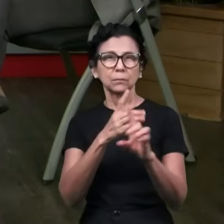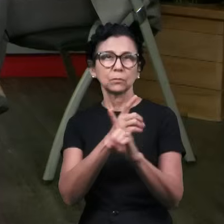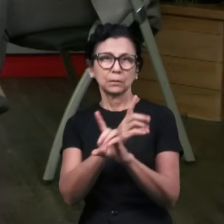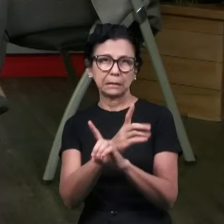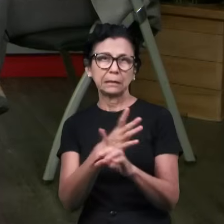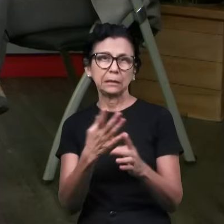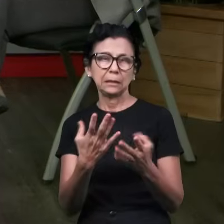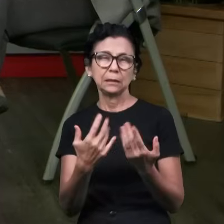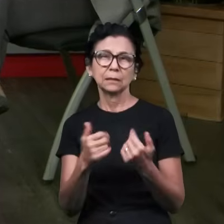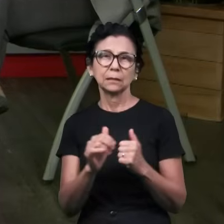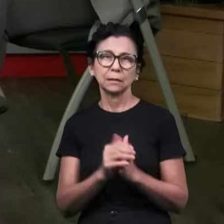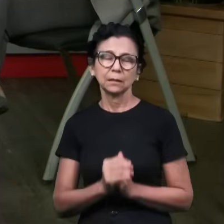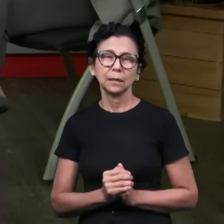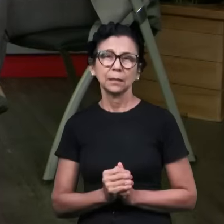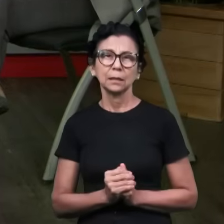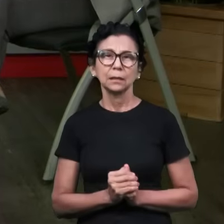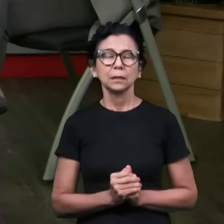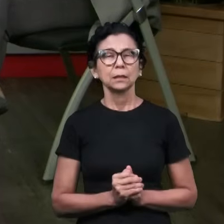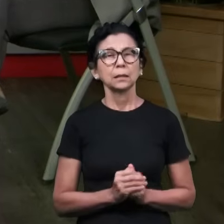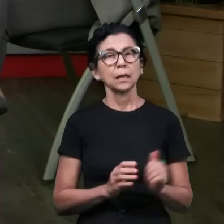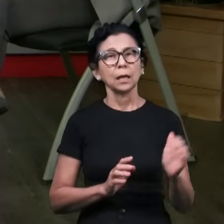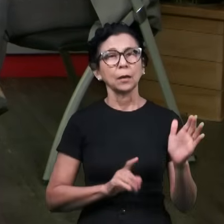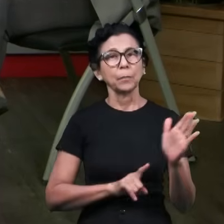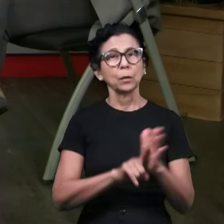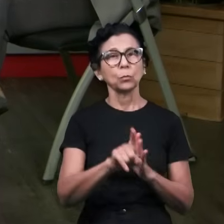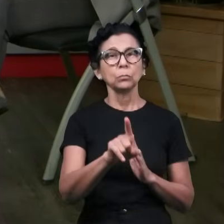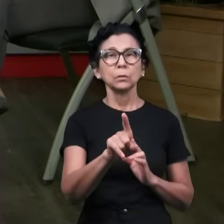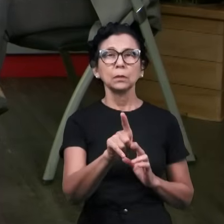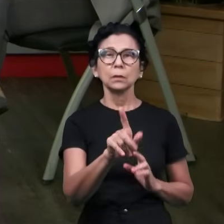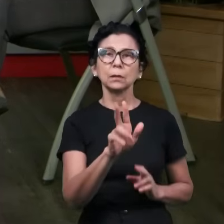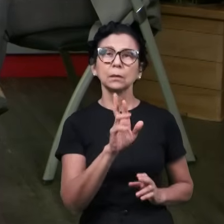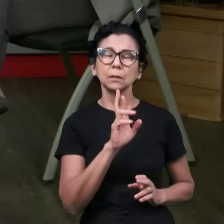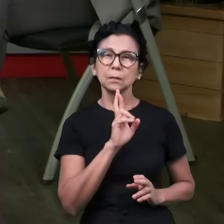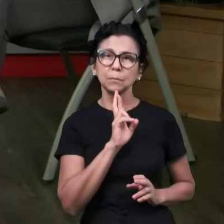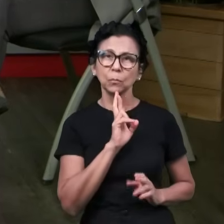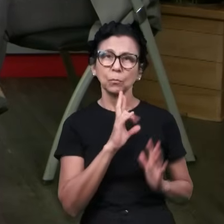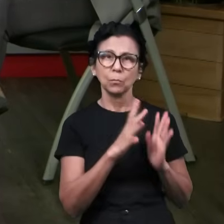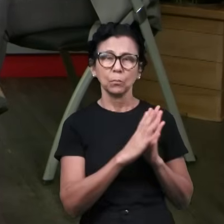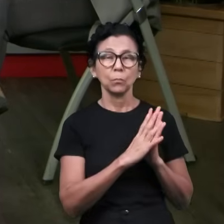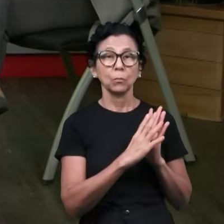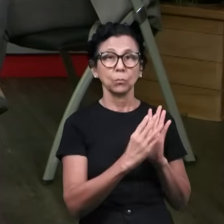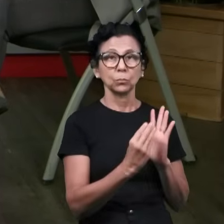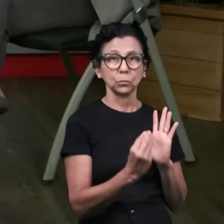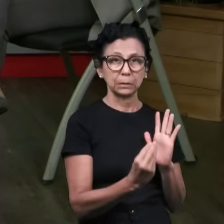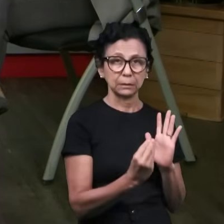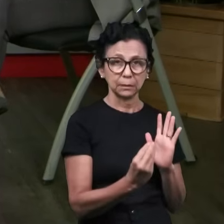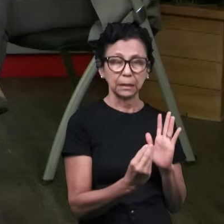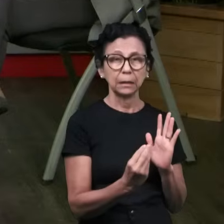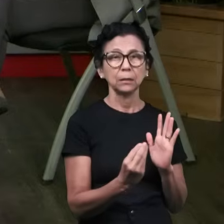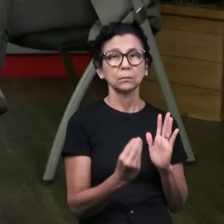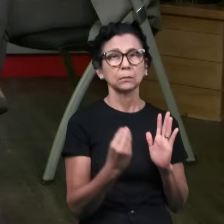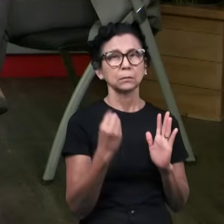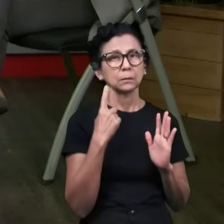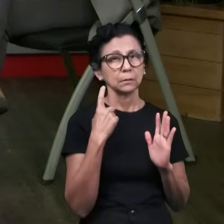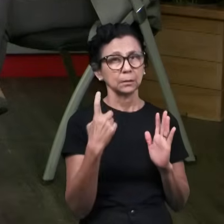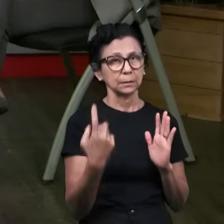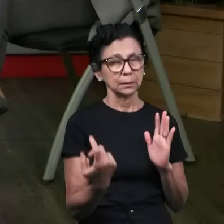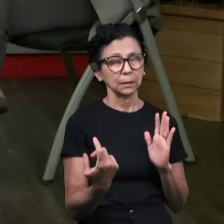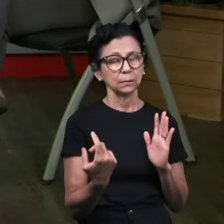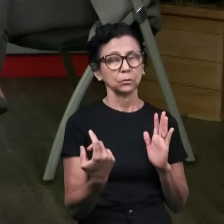trazida na forma de perguntas e respostas. Esse formato ele é muito interessante do ponto de